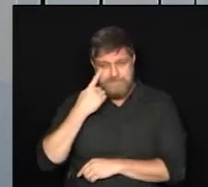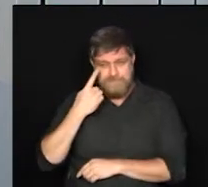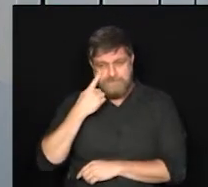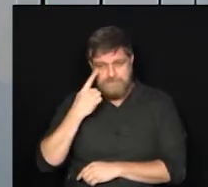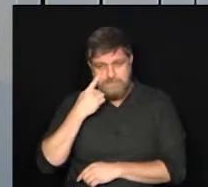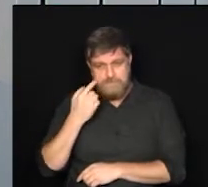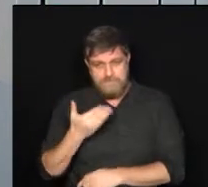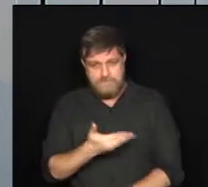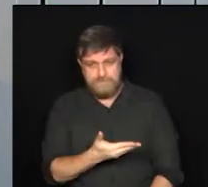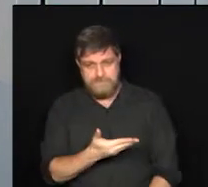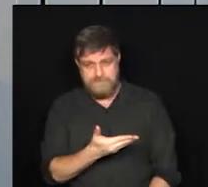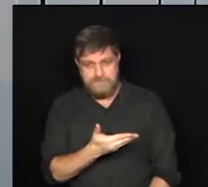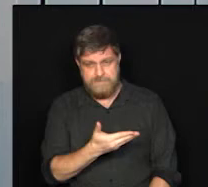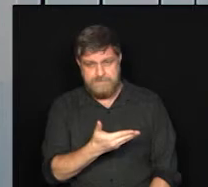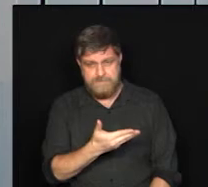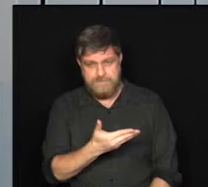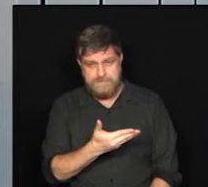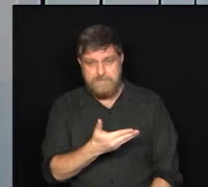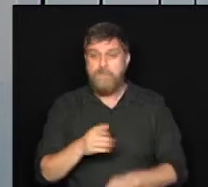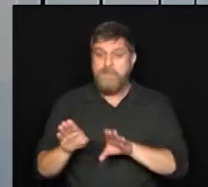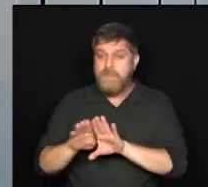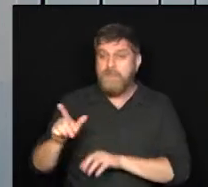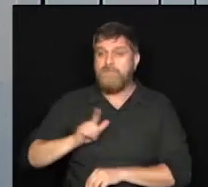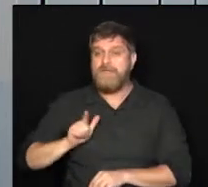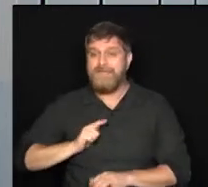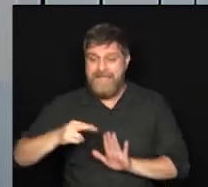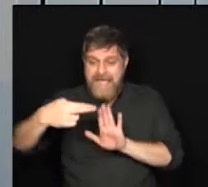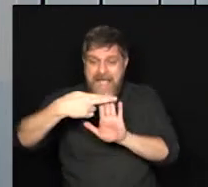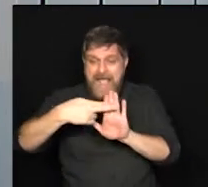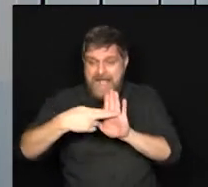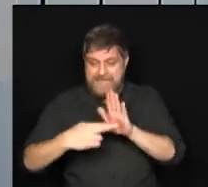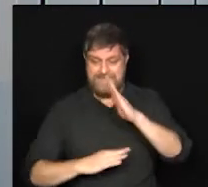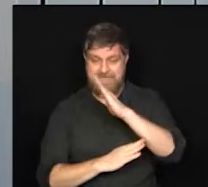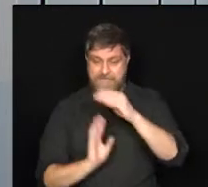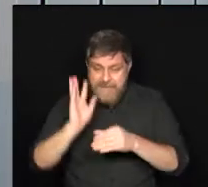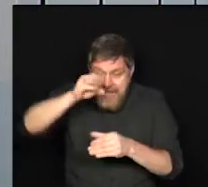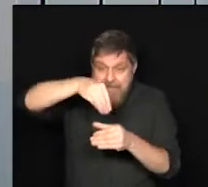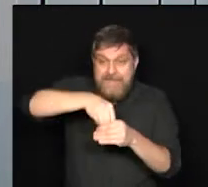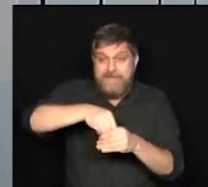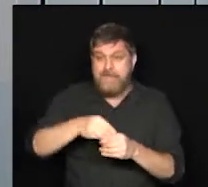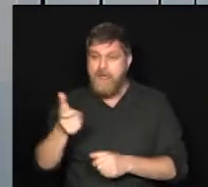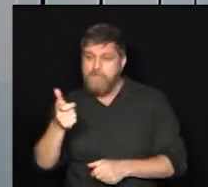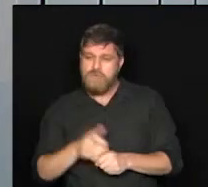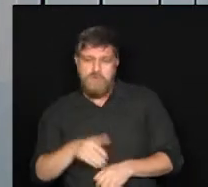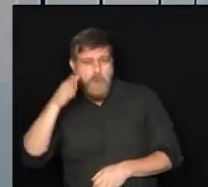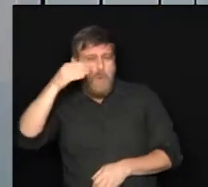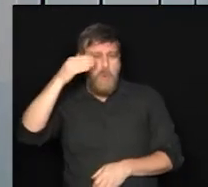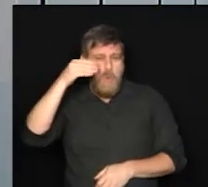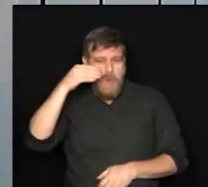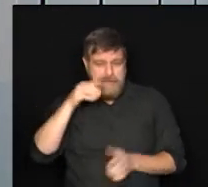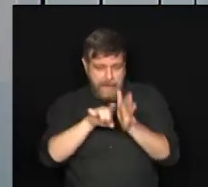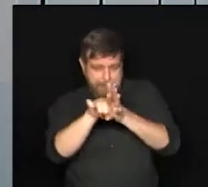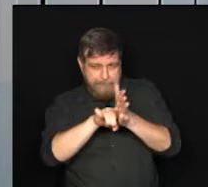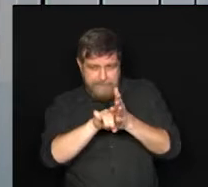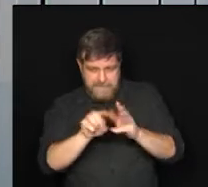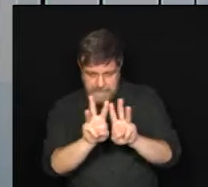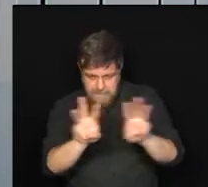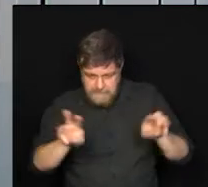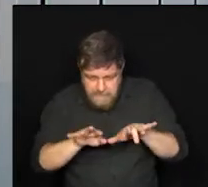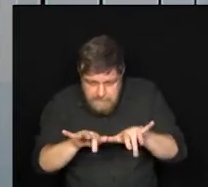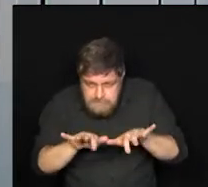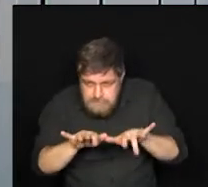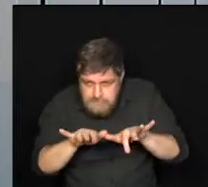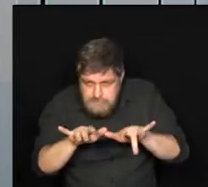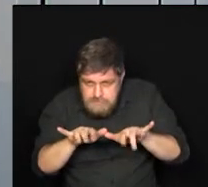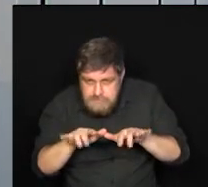campinas.sp.leg.br, e a gente tem também o regimento interno, né? Então, quem quiser consultar no site da Câmara pode entrar